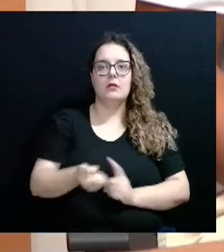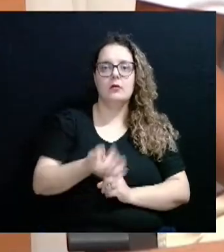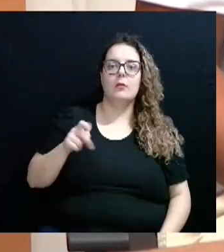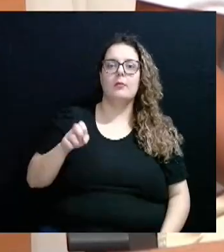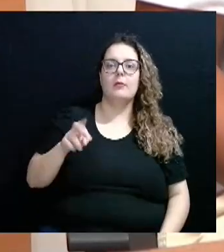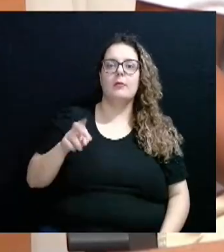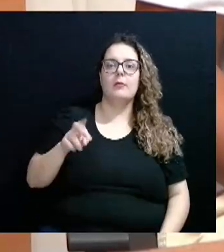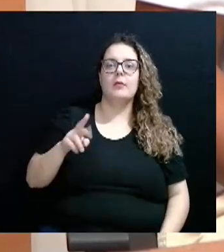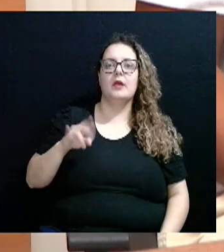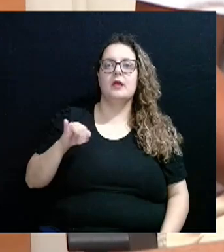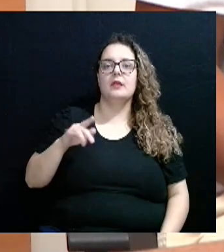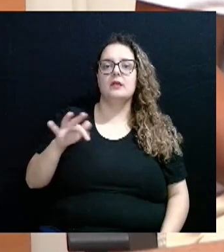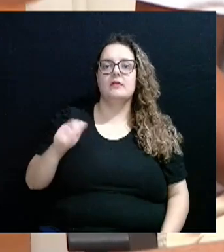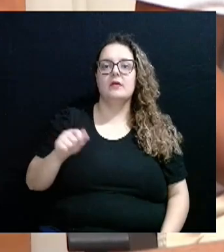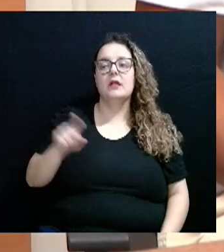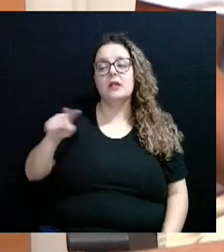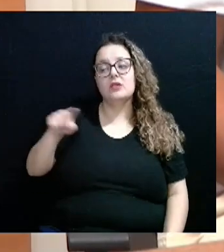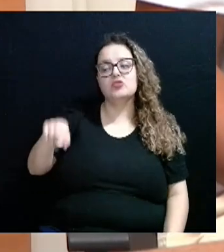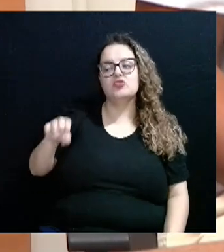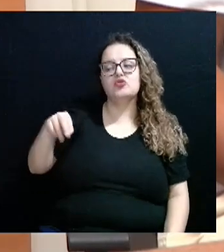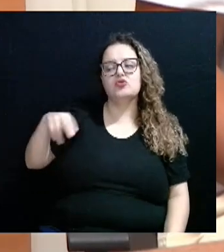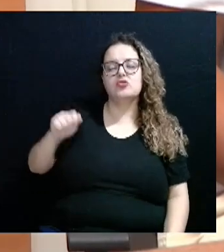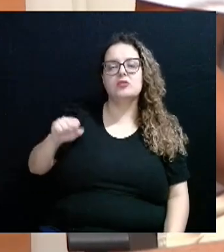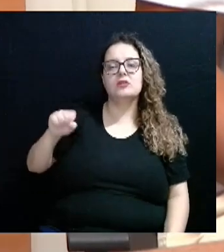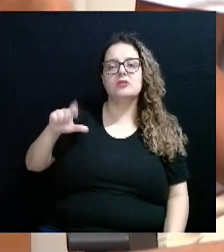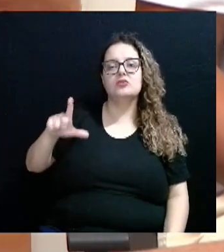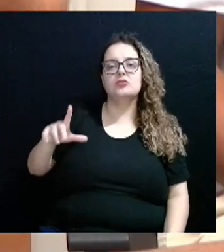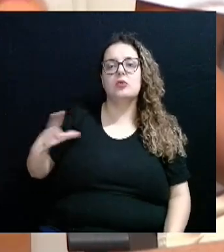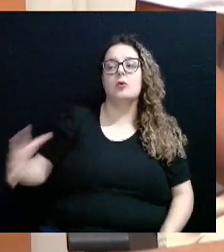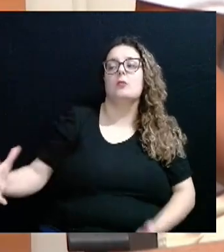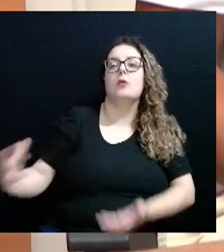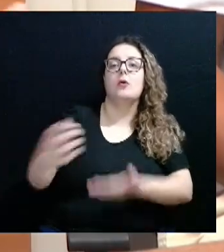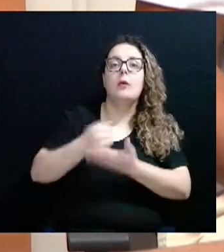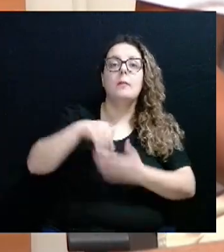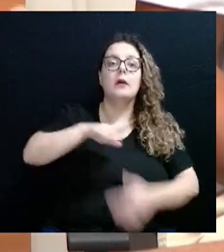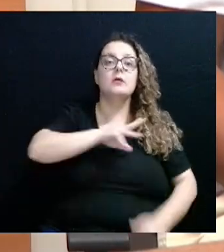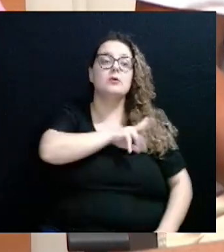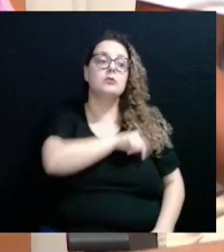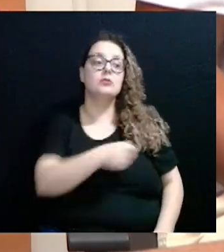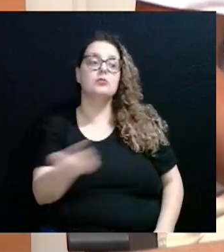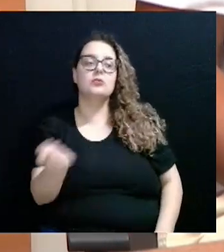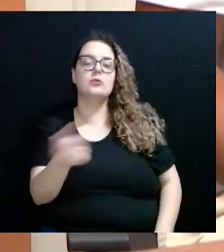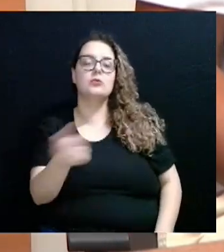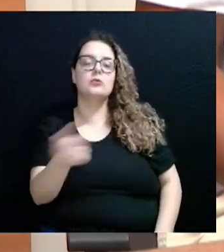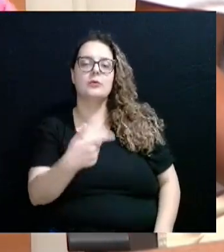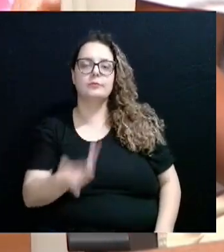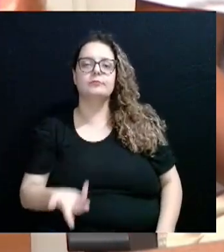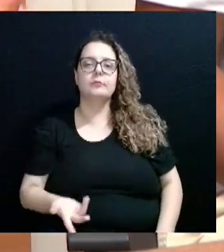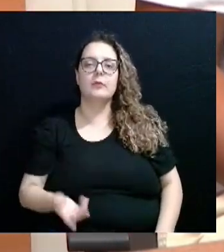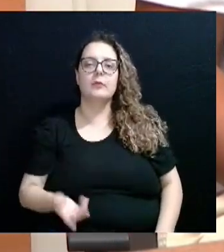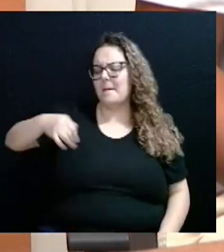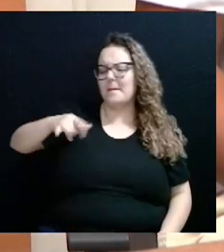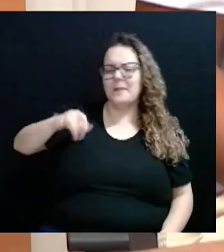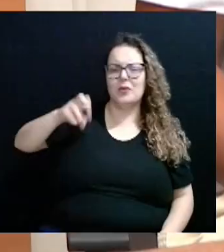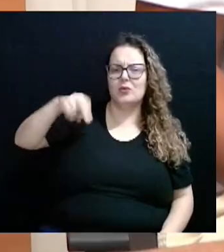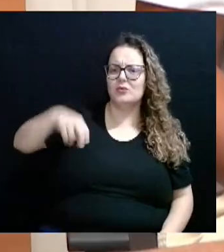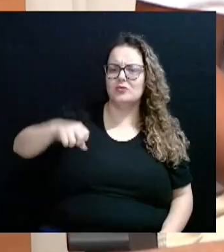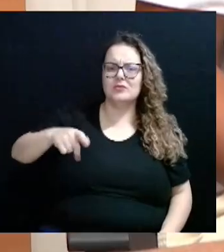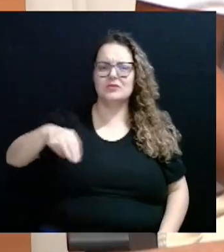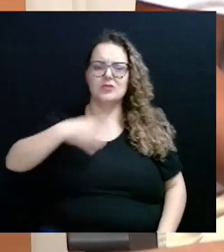Sul, resgatando mais gente do que o SAMU. O rap é Milton Santos, é Paulo Freire, é